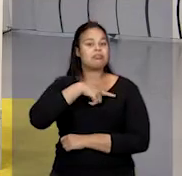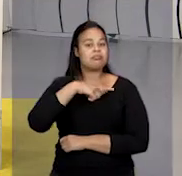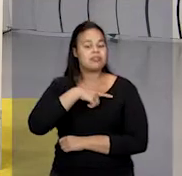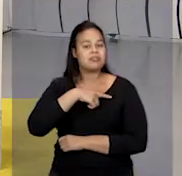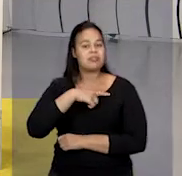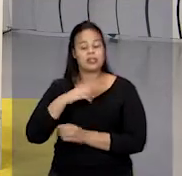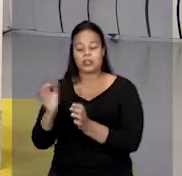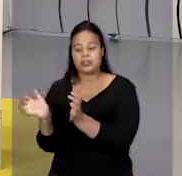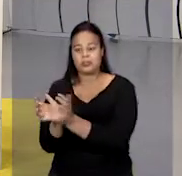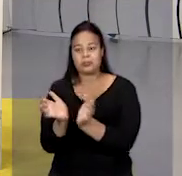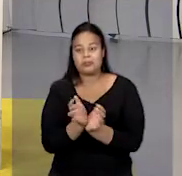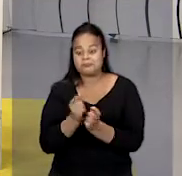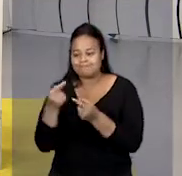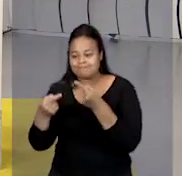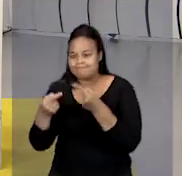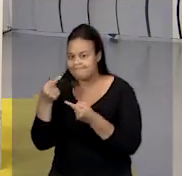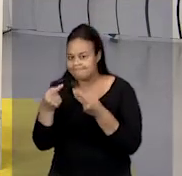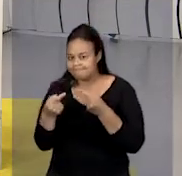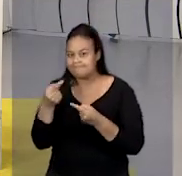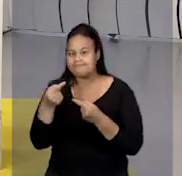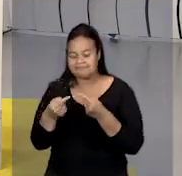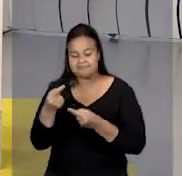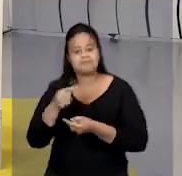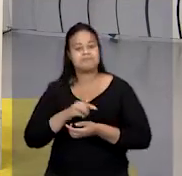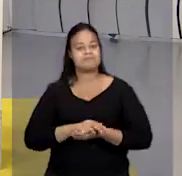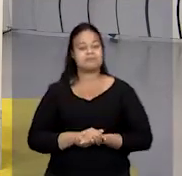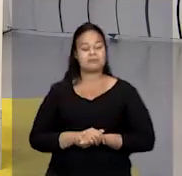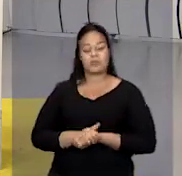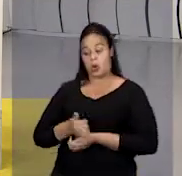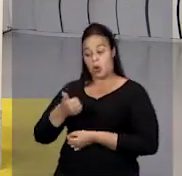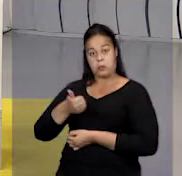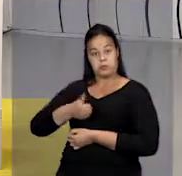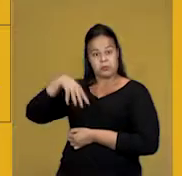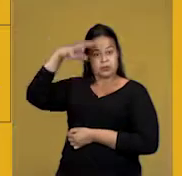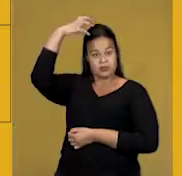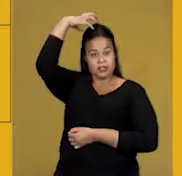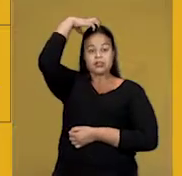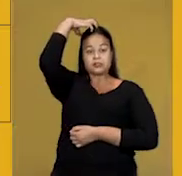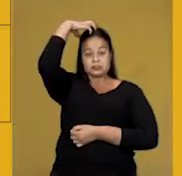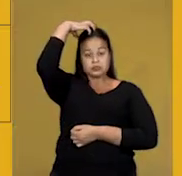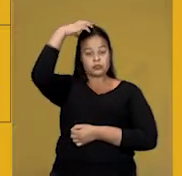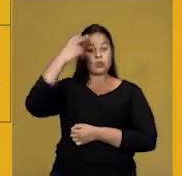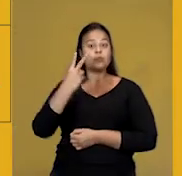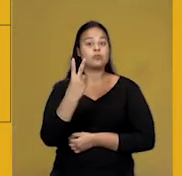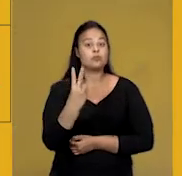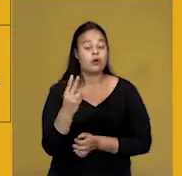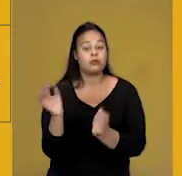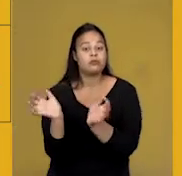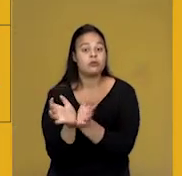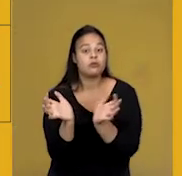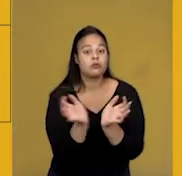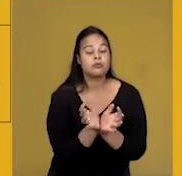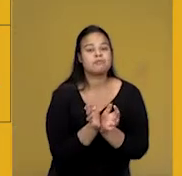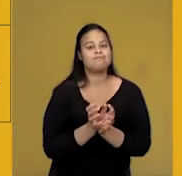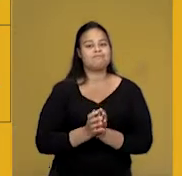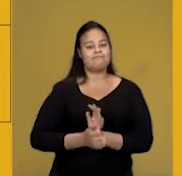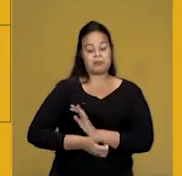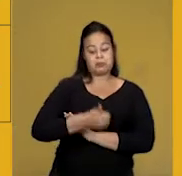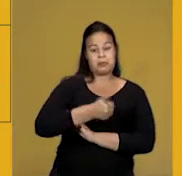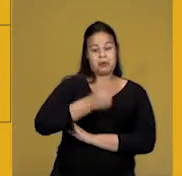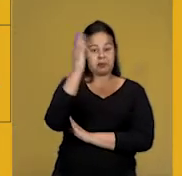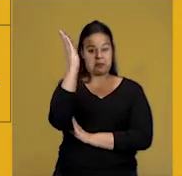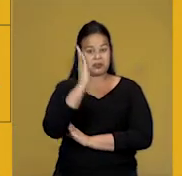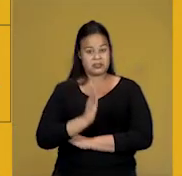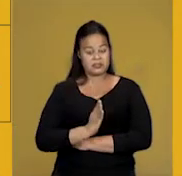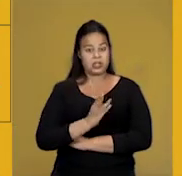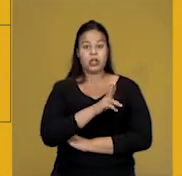partidos políticos. Então, até que no primeiro reinado, a gente tem 2 partidos. O Partido Brasileiro, que